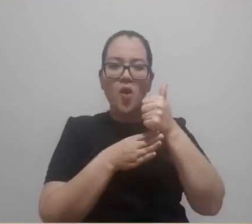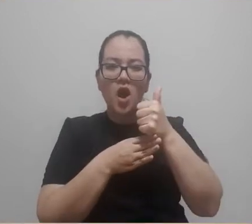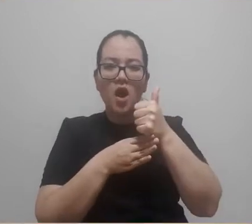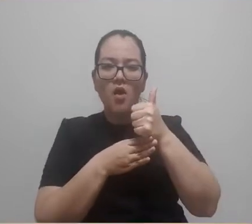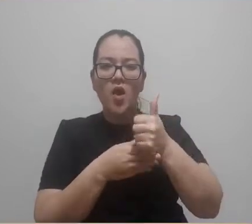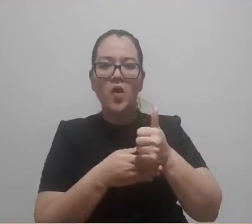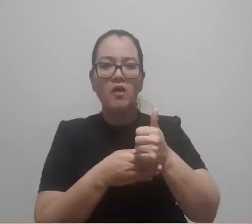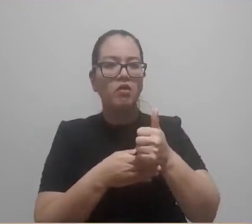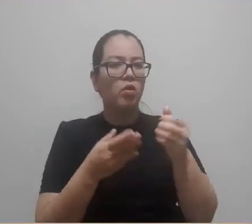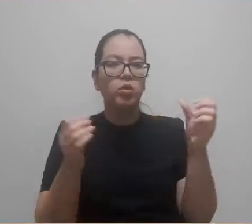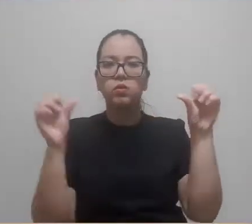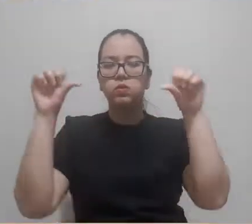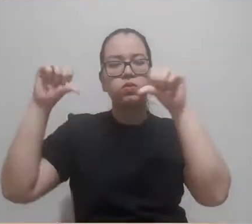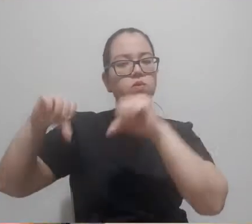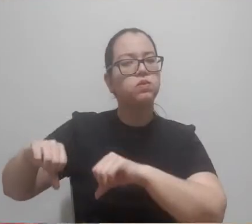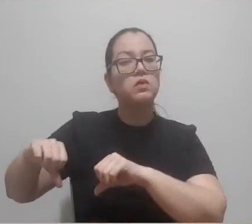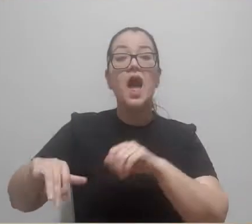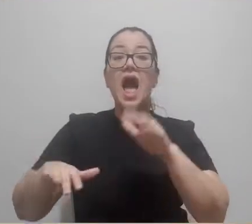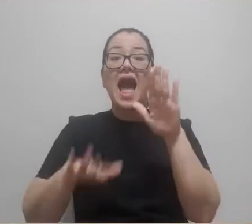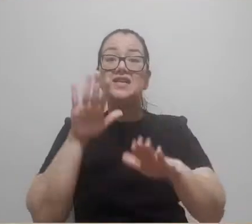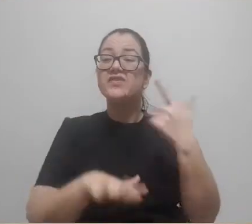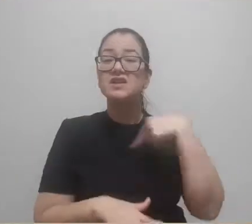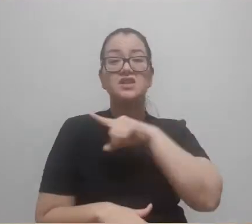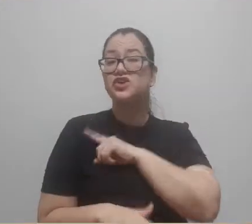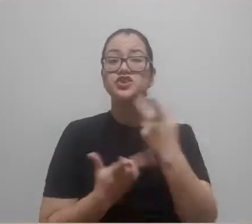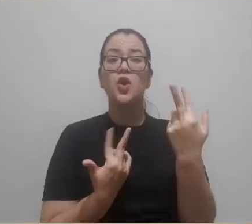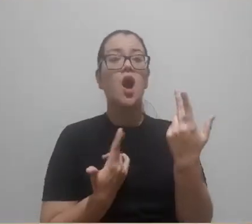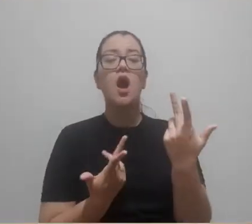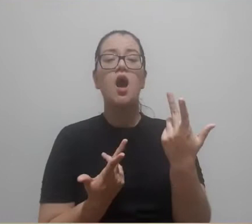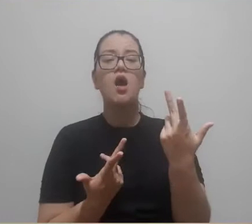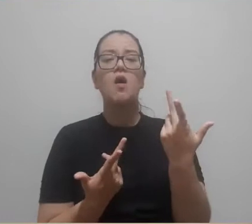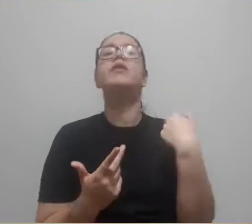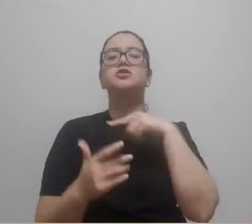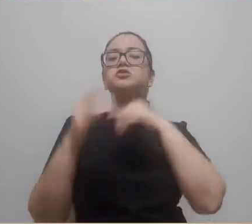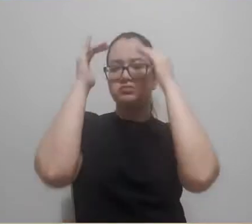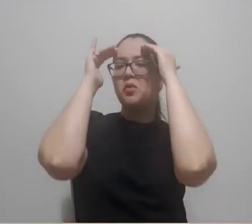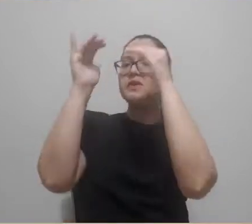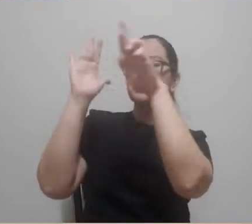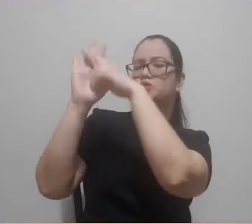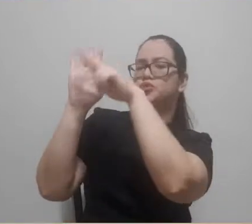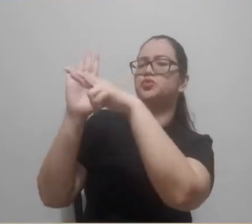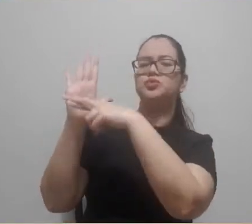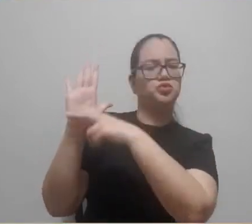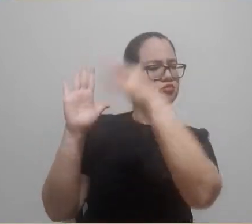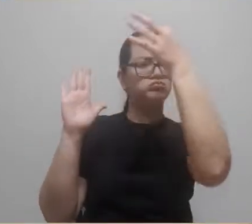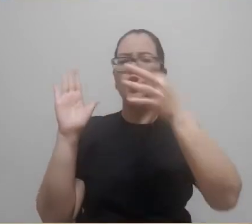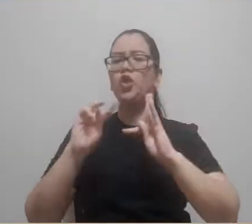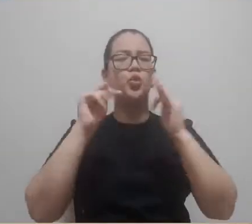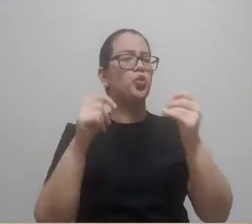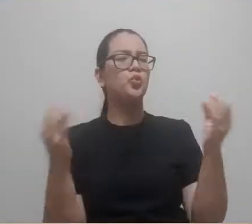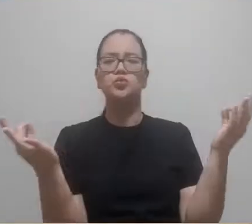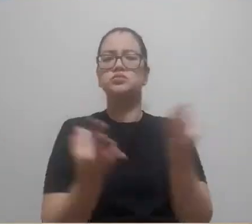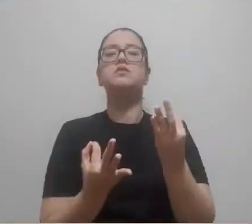certas coisas, cumprindo determinadas normas na igreja, e a gente acha que está tudo beleza, mas